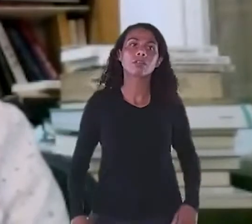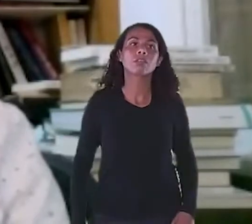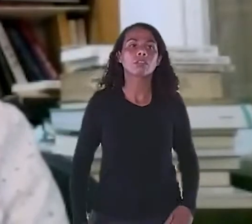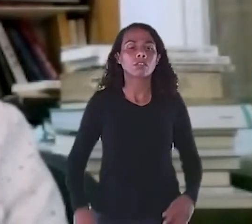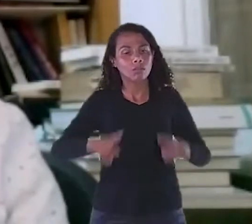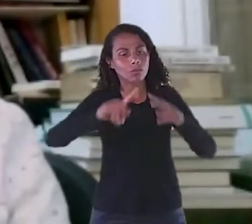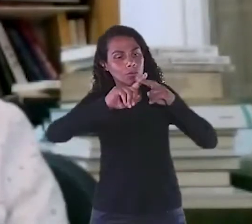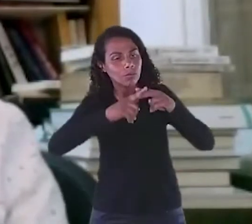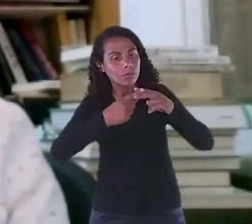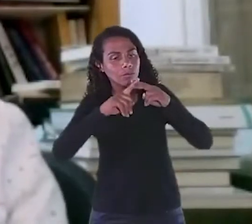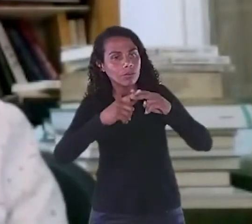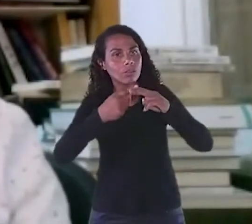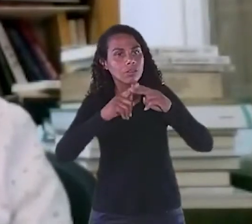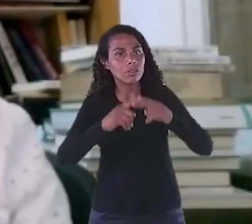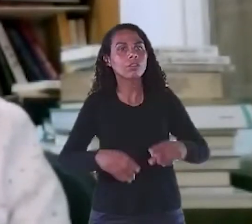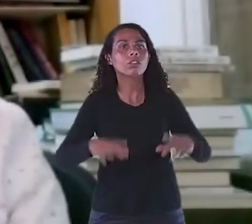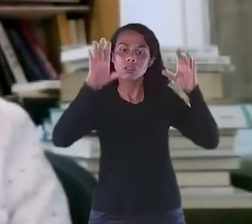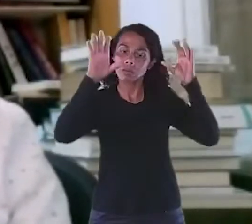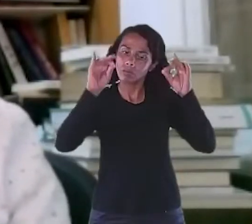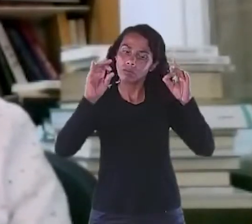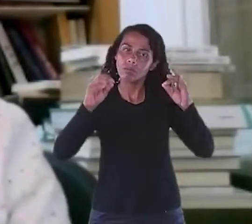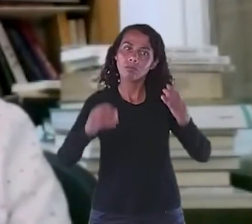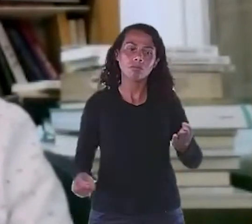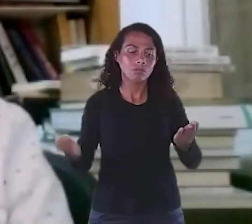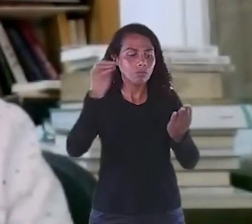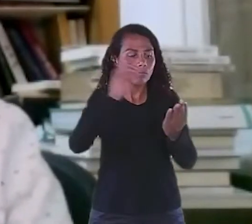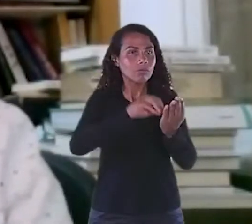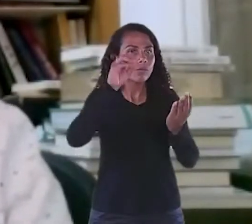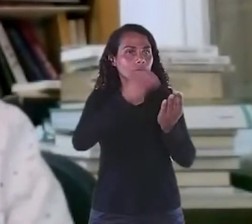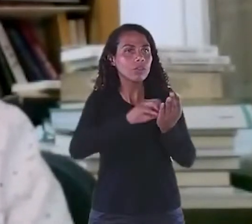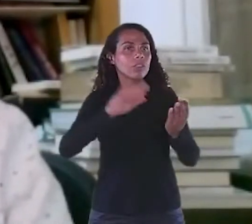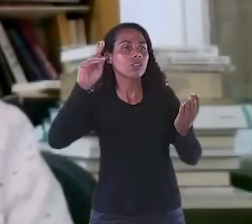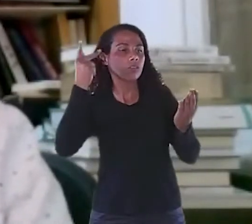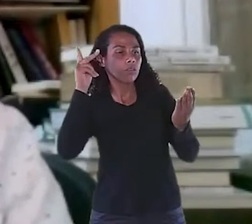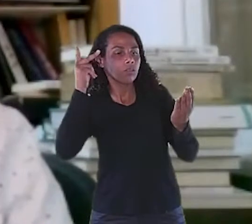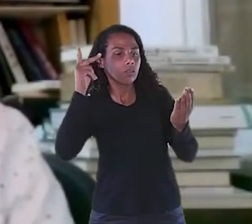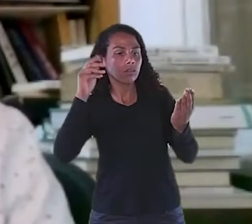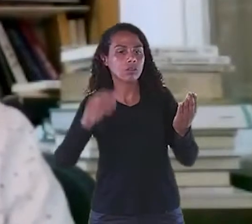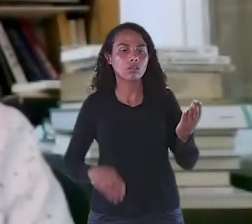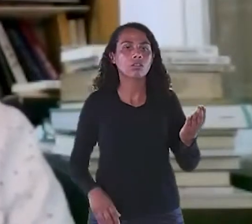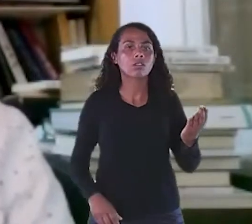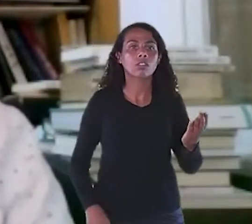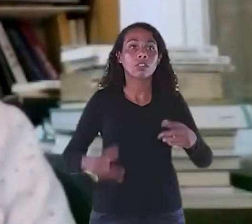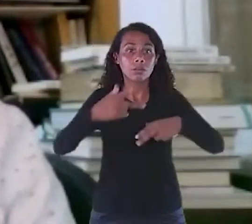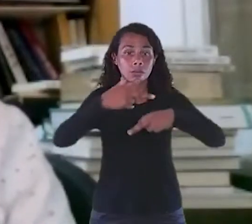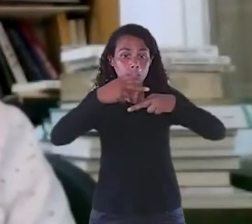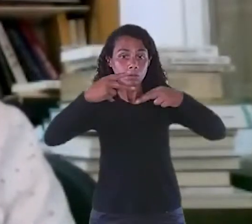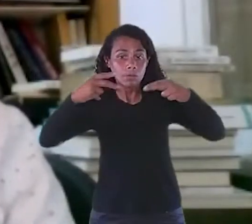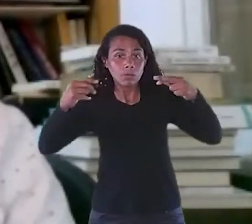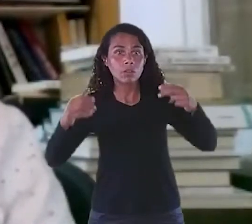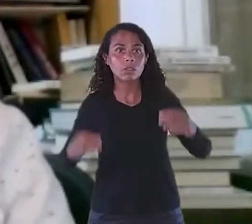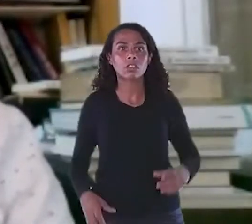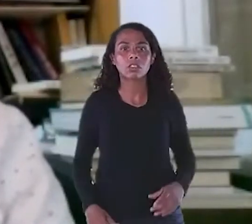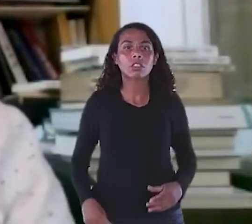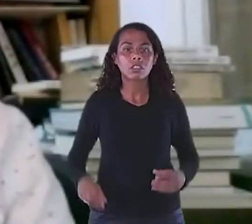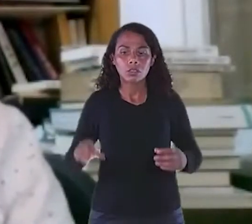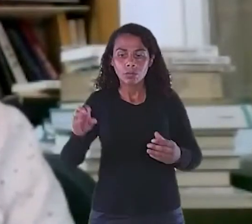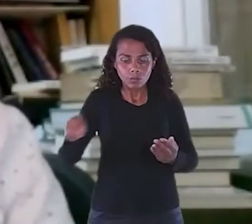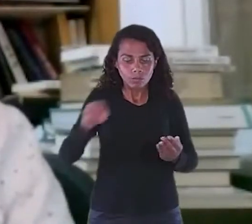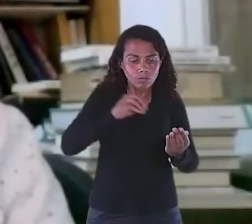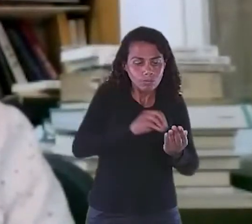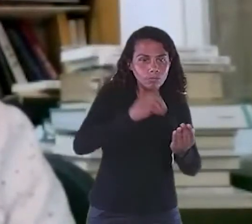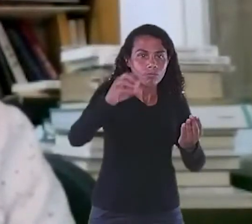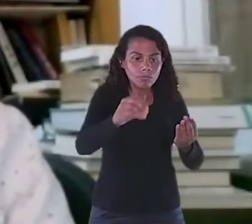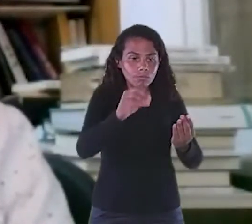e às vezes ele podia se juntar, uma crônica podia se juntar com a outra, acho eu, com benefício